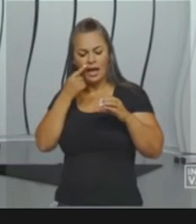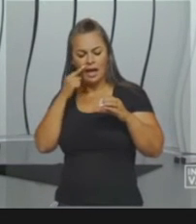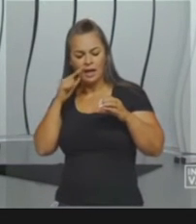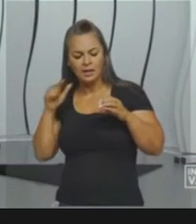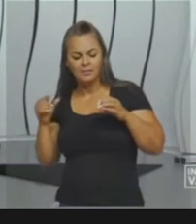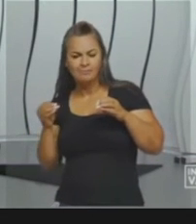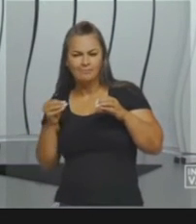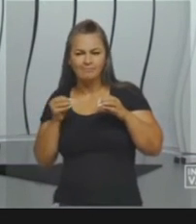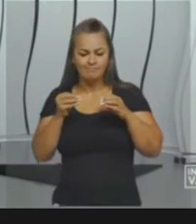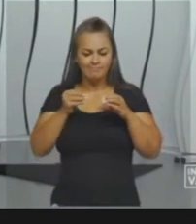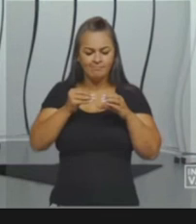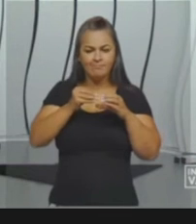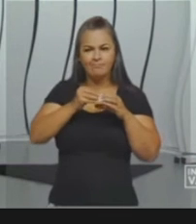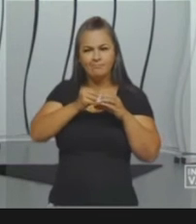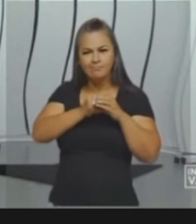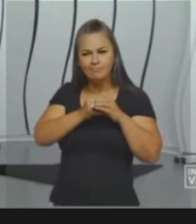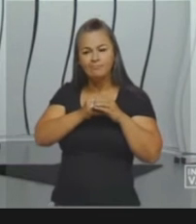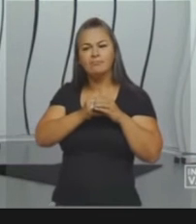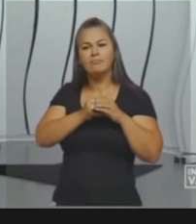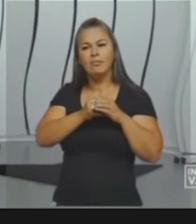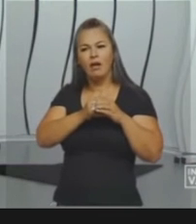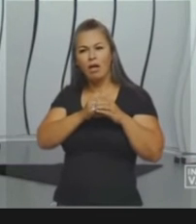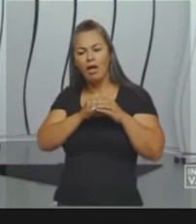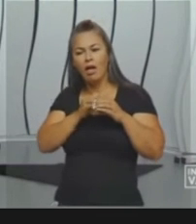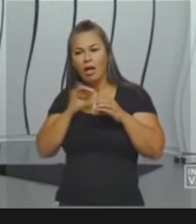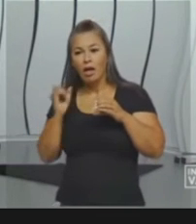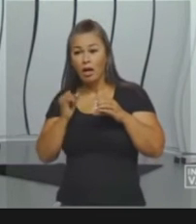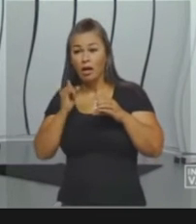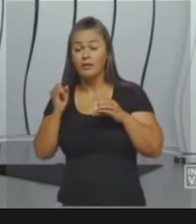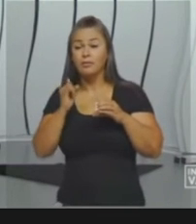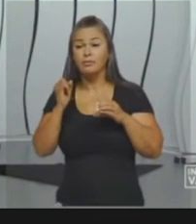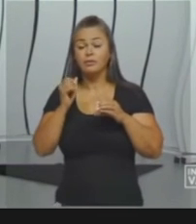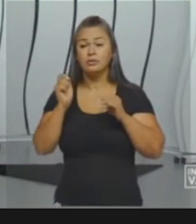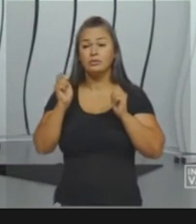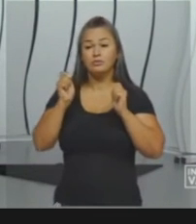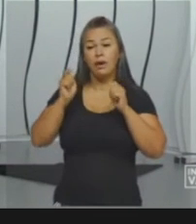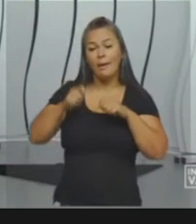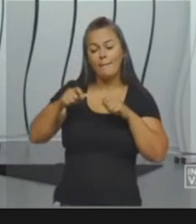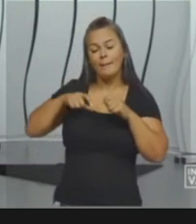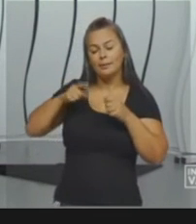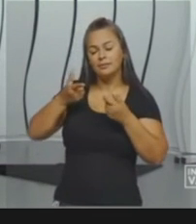um excelente vetor, ou vamos dizer assim, transportador, né, de material